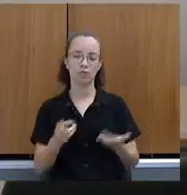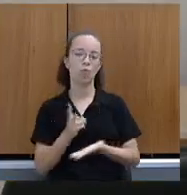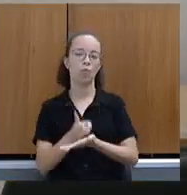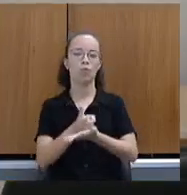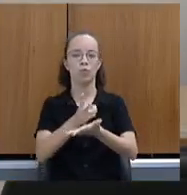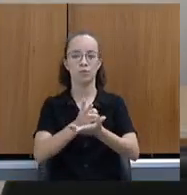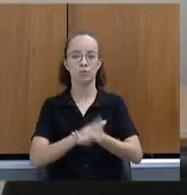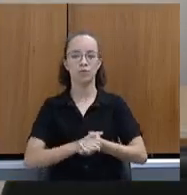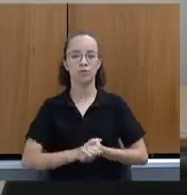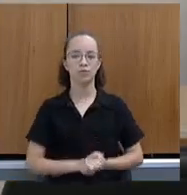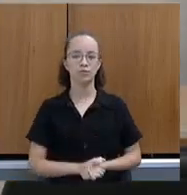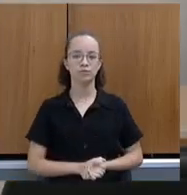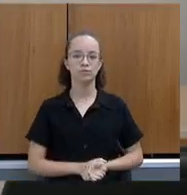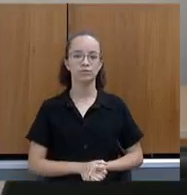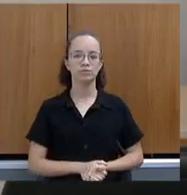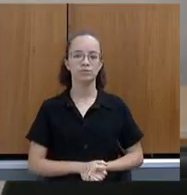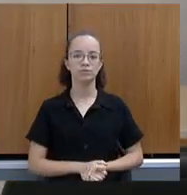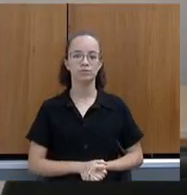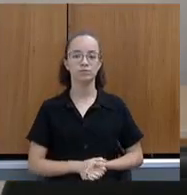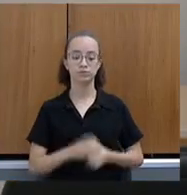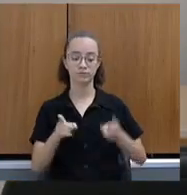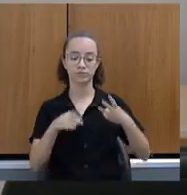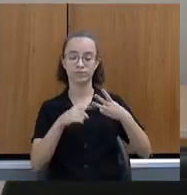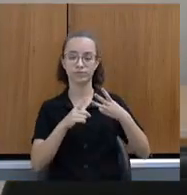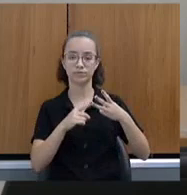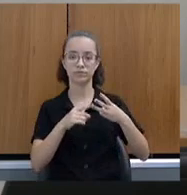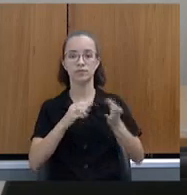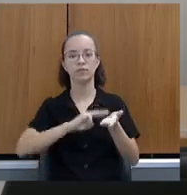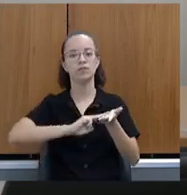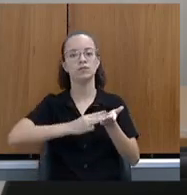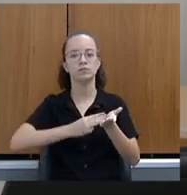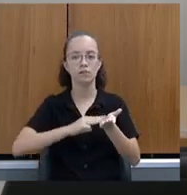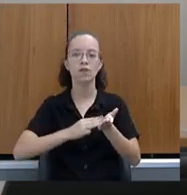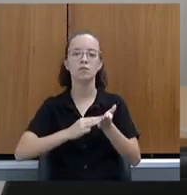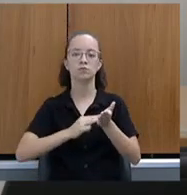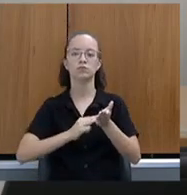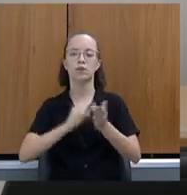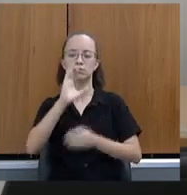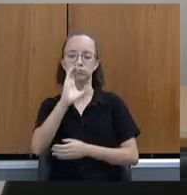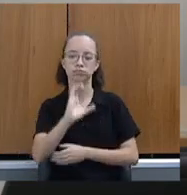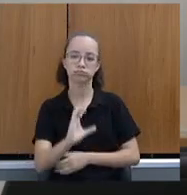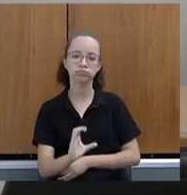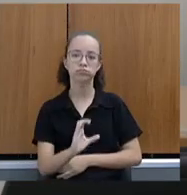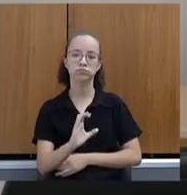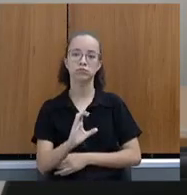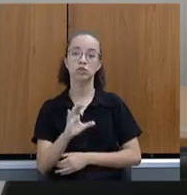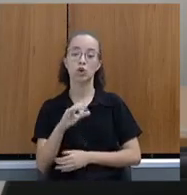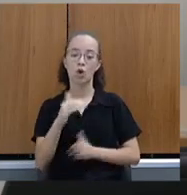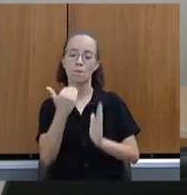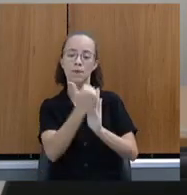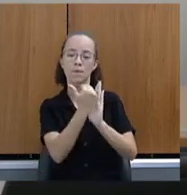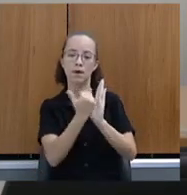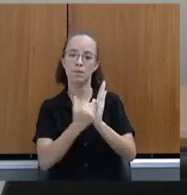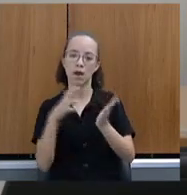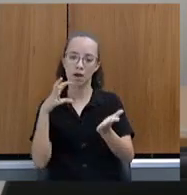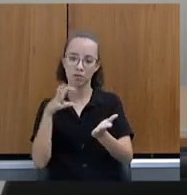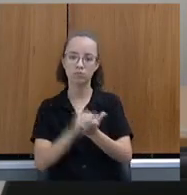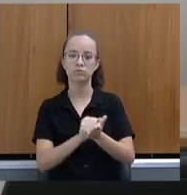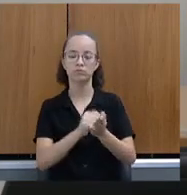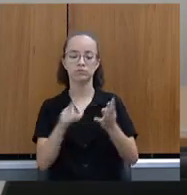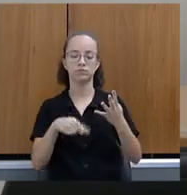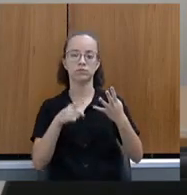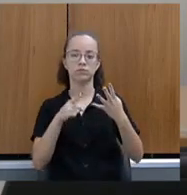aqui terceiro membros das comissões participantes por ordem inscrição quarto